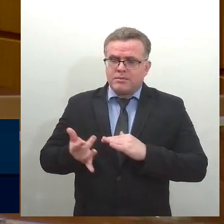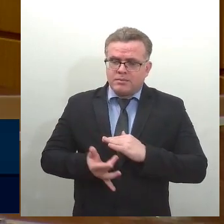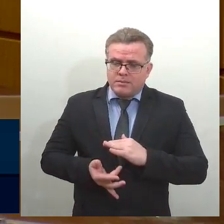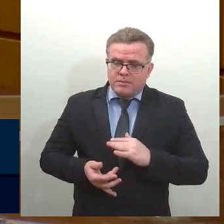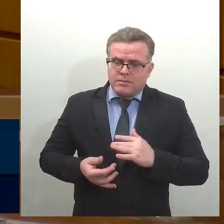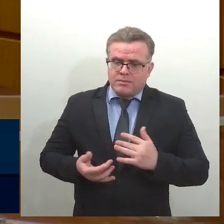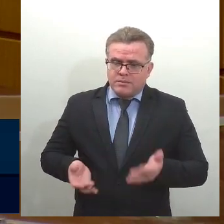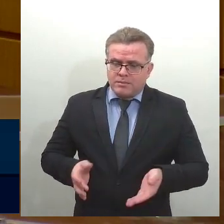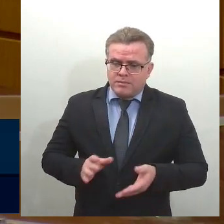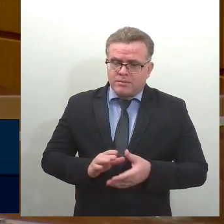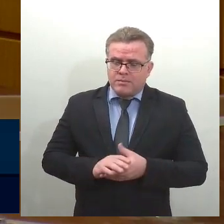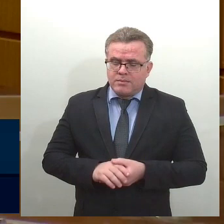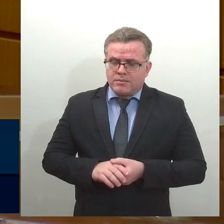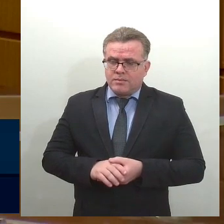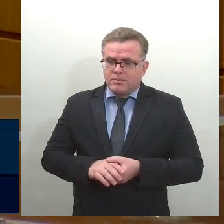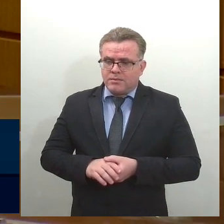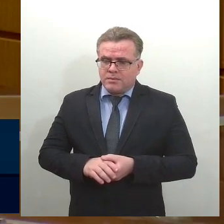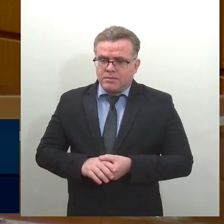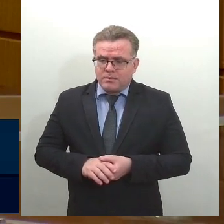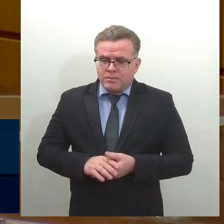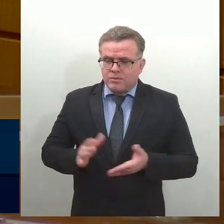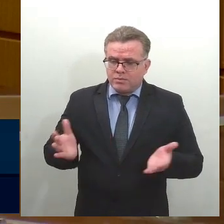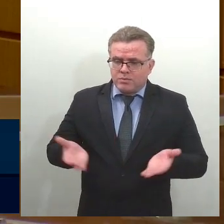Uso a tribuna hoje